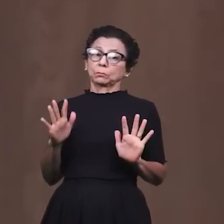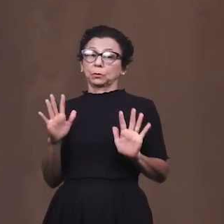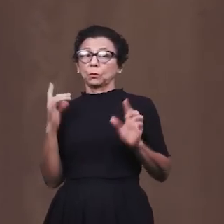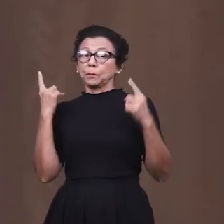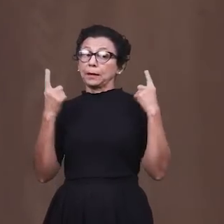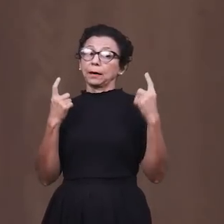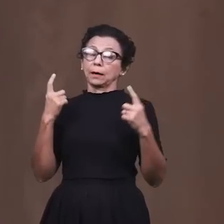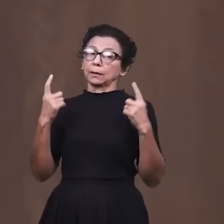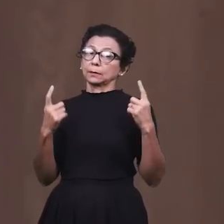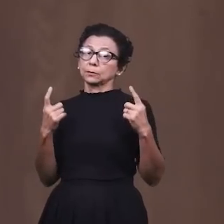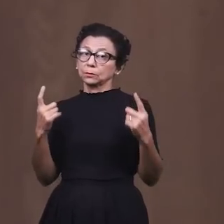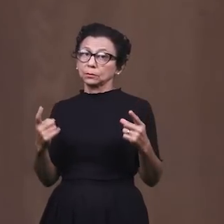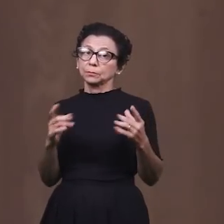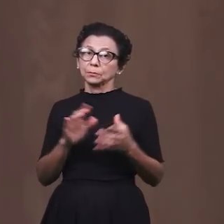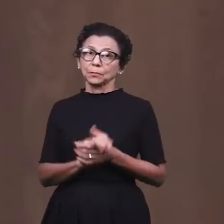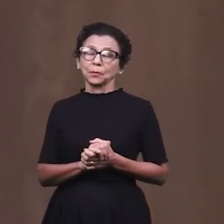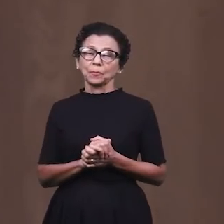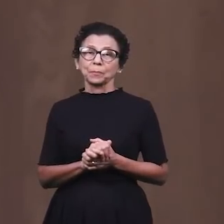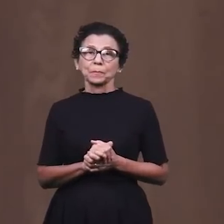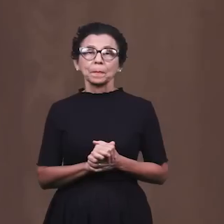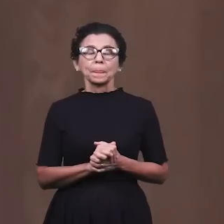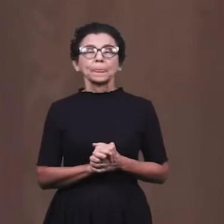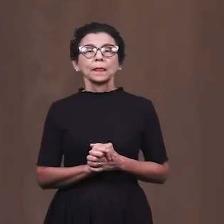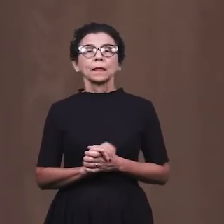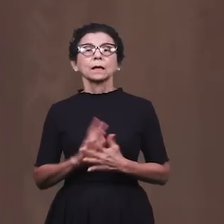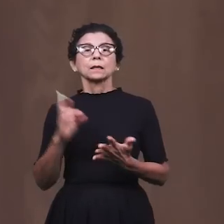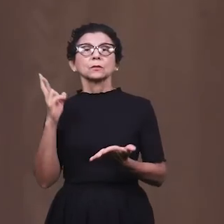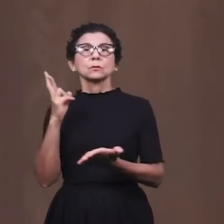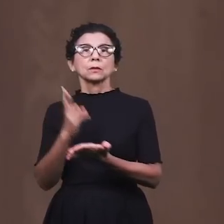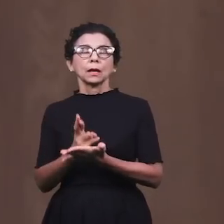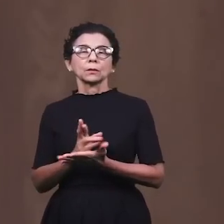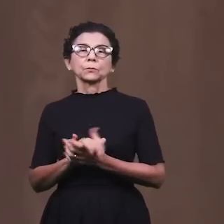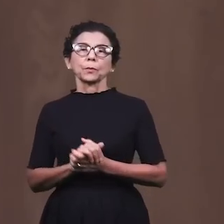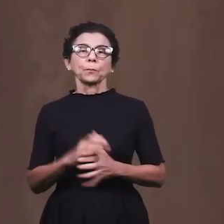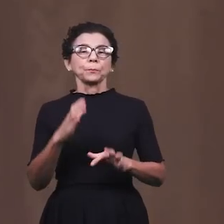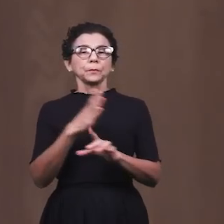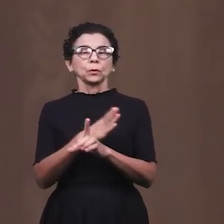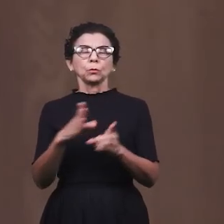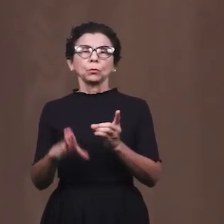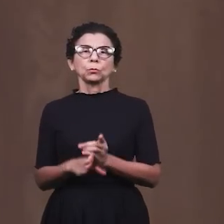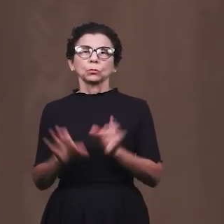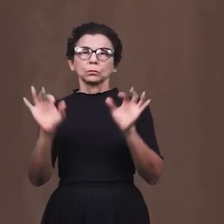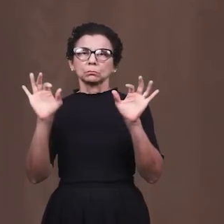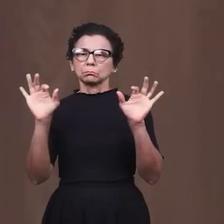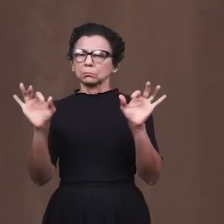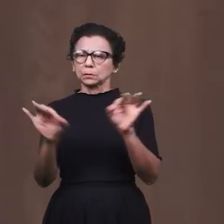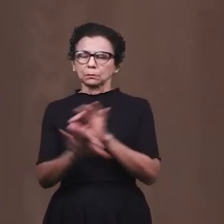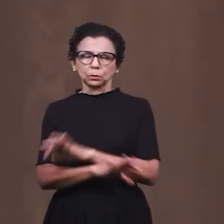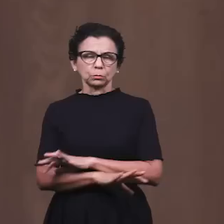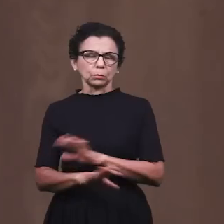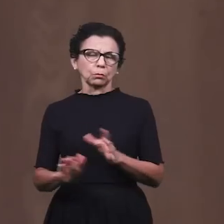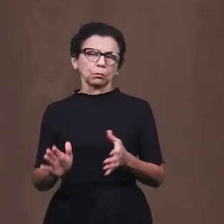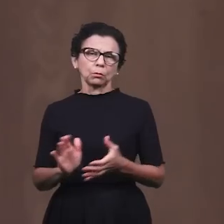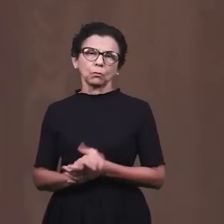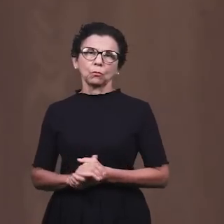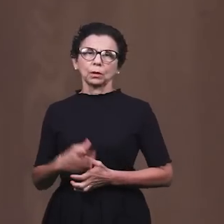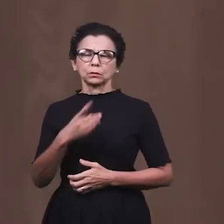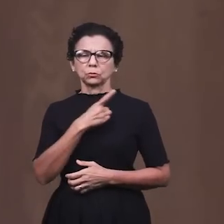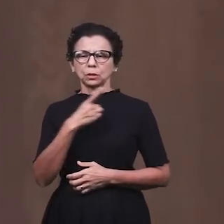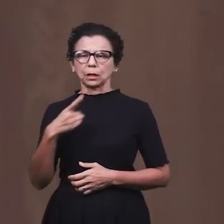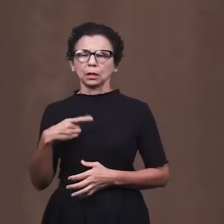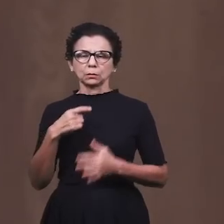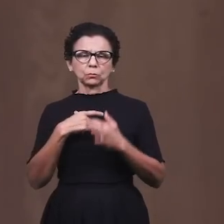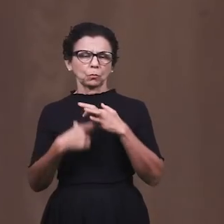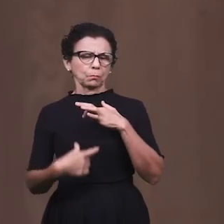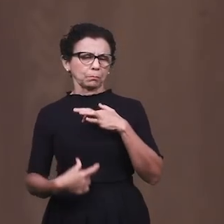a experiência, uma experiência maravilhosa, o resultado, terminado o culto, os diáconos, os obreiros, as irmãs, foram tudo lá para uma